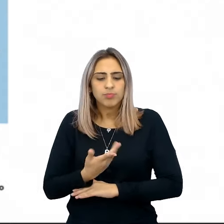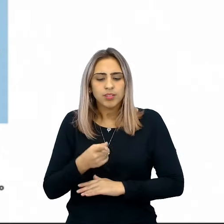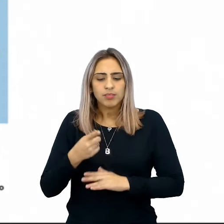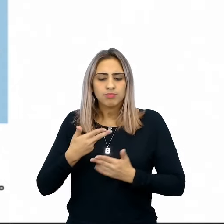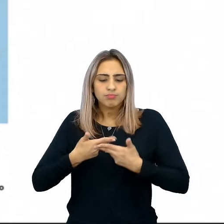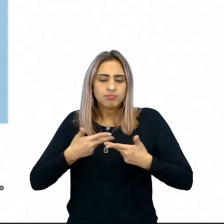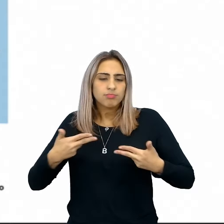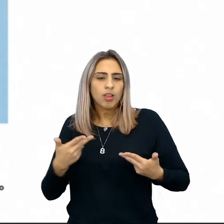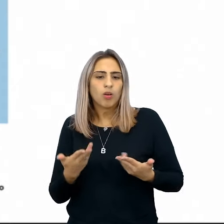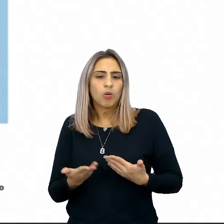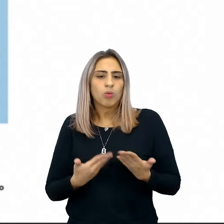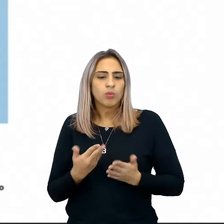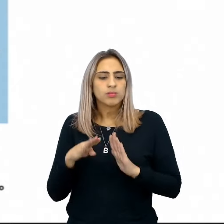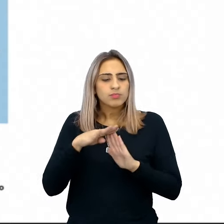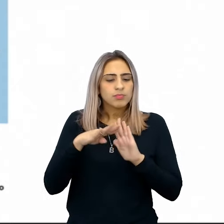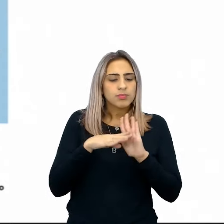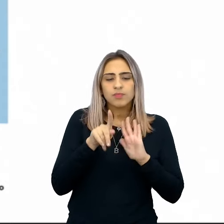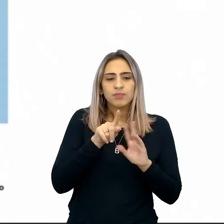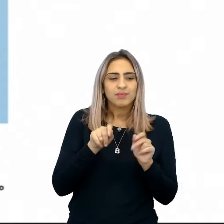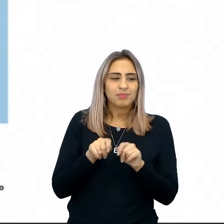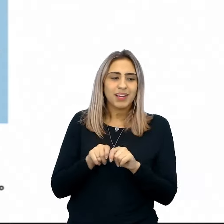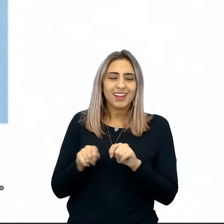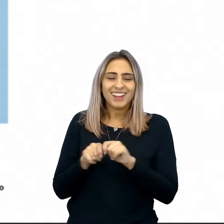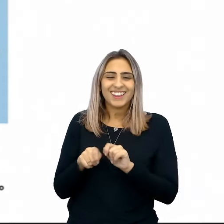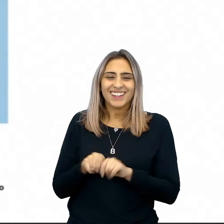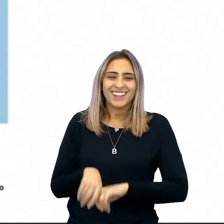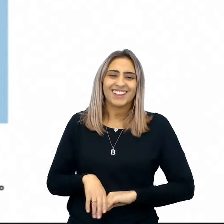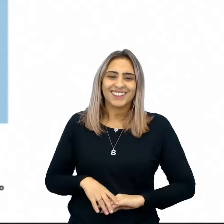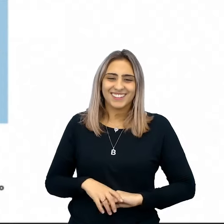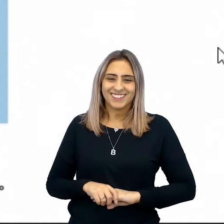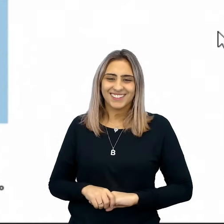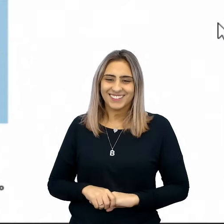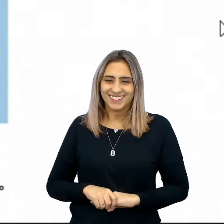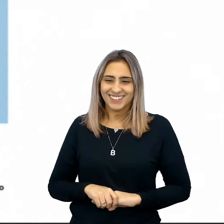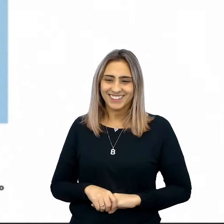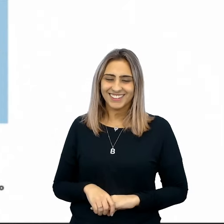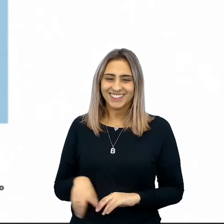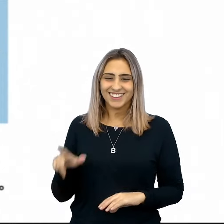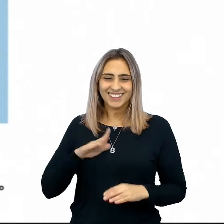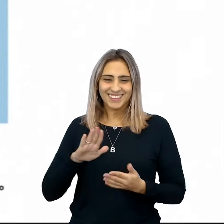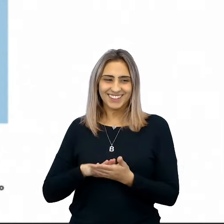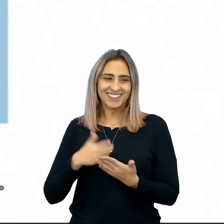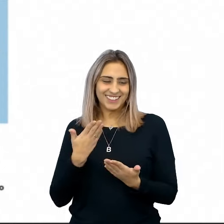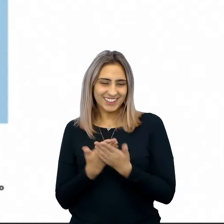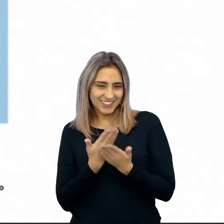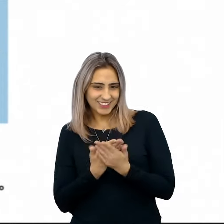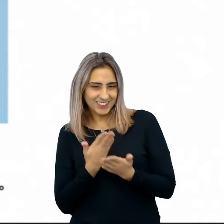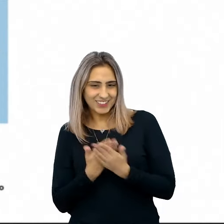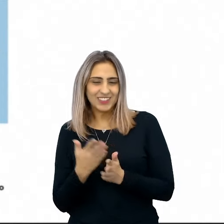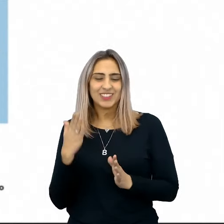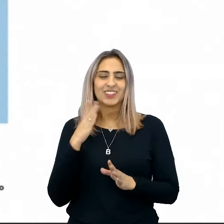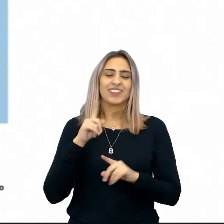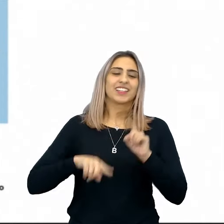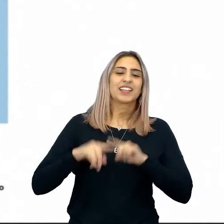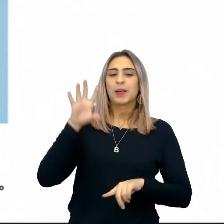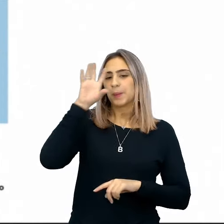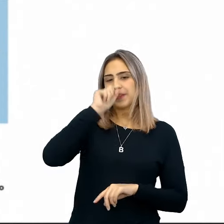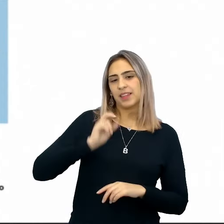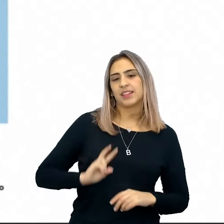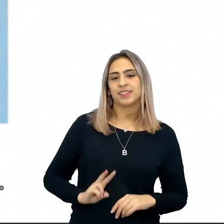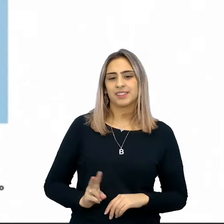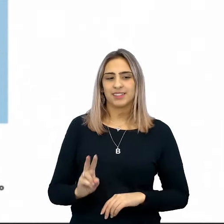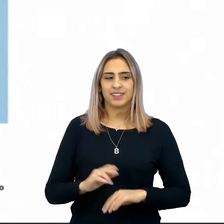esse item aí, que eles não foram bem. Depois, fazer um estudo do material Aprender Sempre, né, porque nele há várias